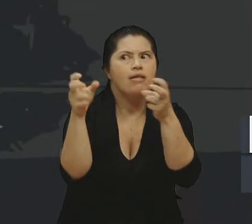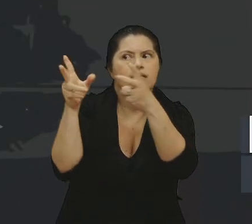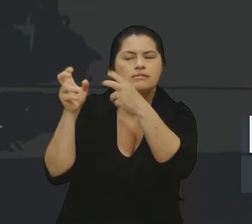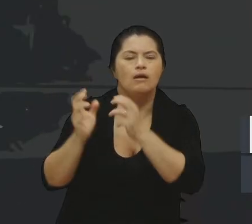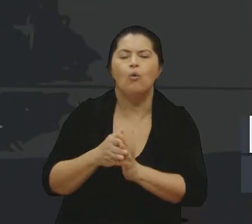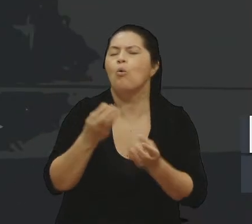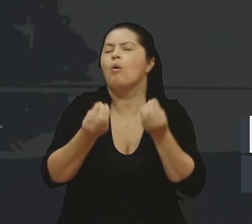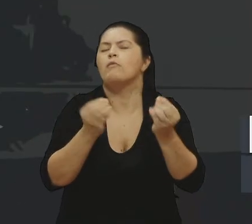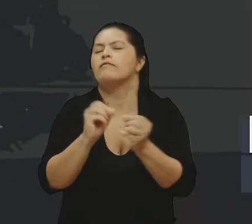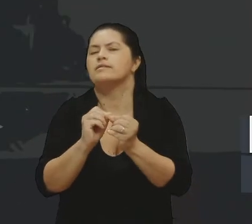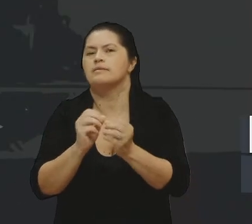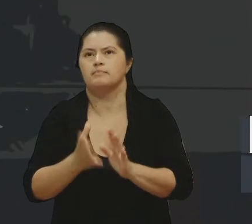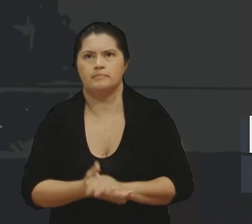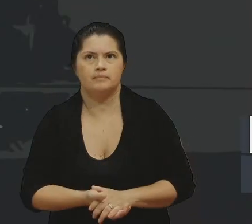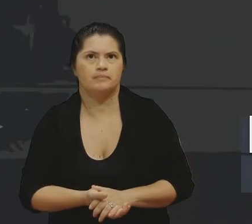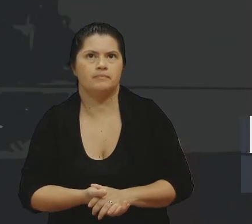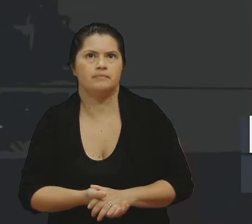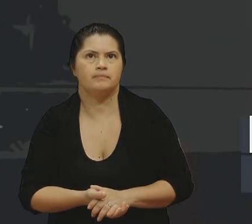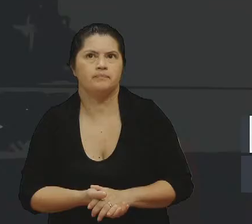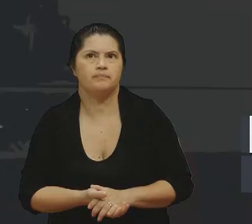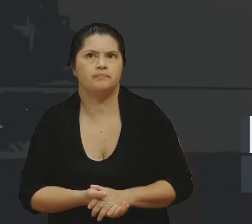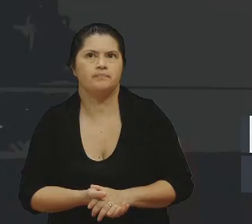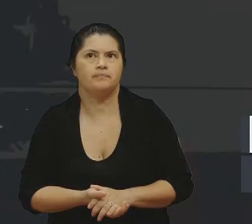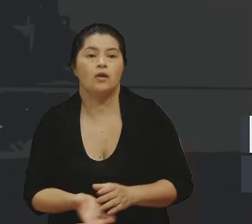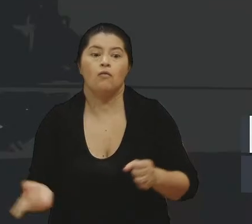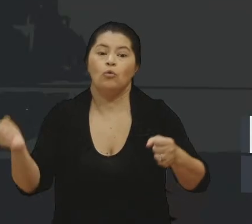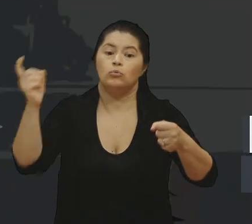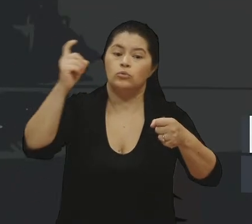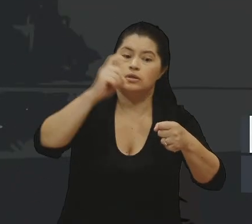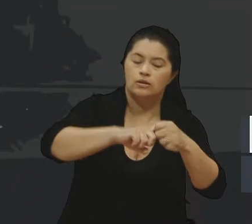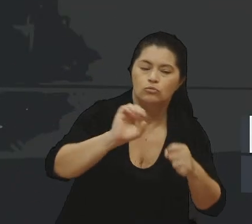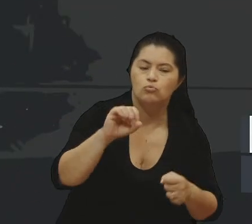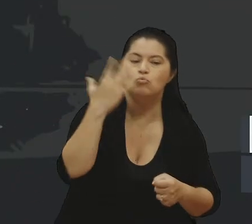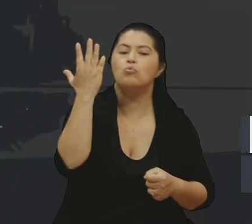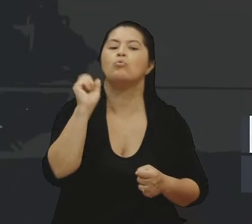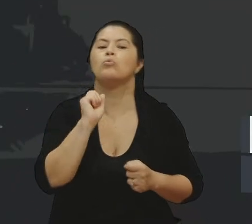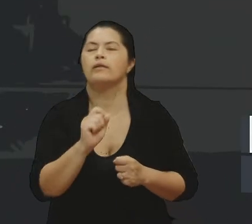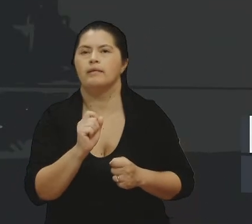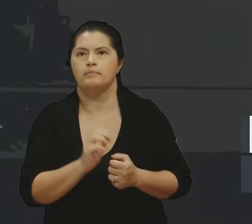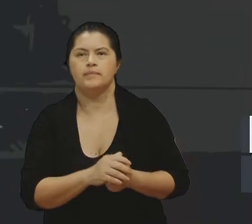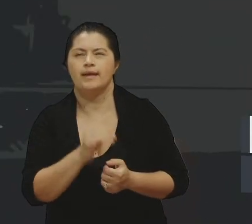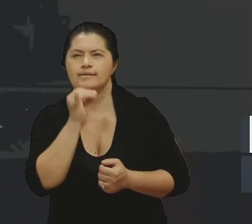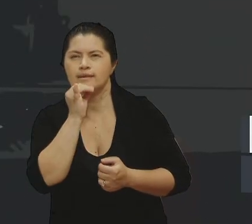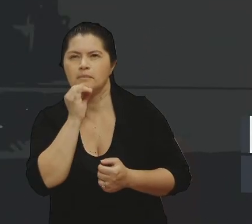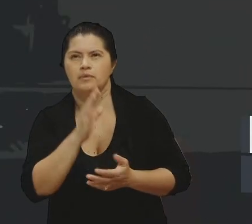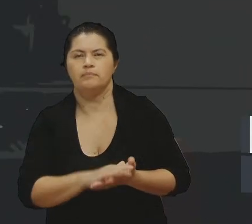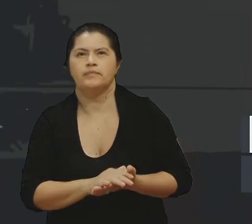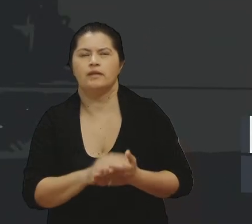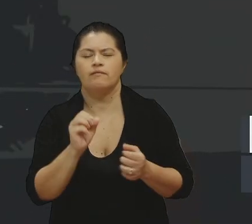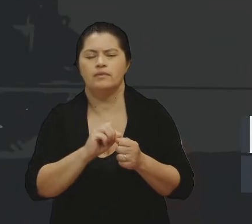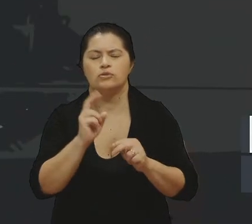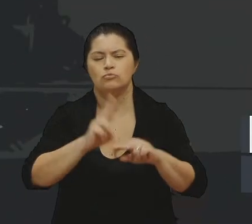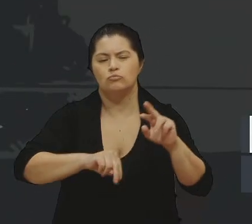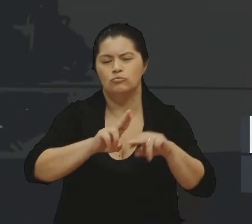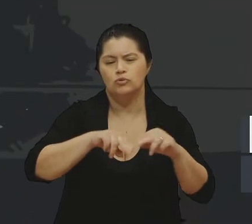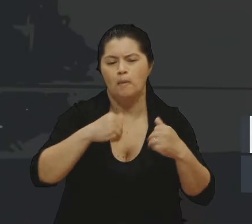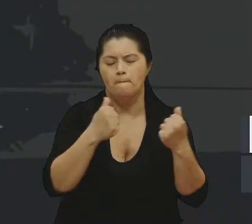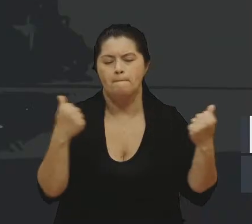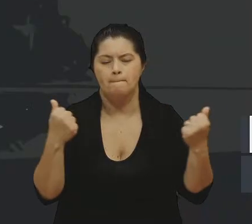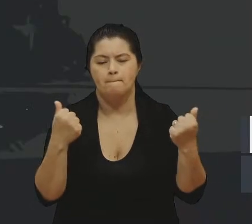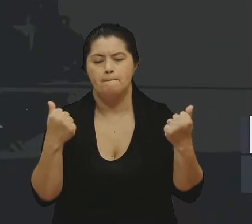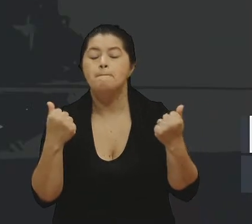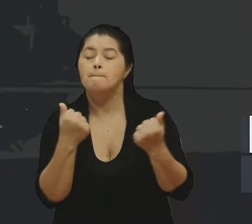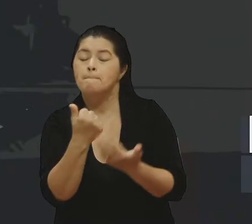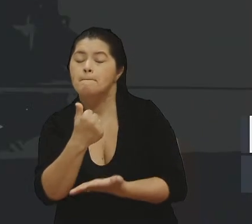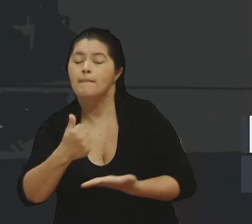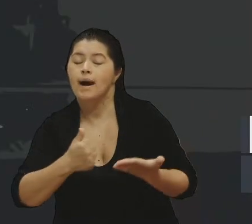jogo? Bom, voltando para o nosso exemplo, olha só. Quando eu estou falando de um produto que é mais básico, a comunicação dele